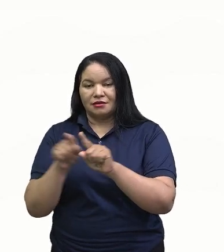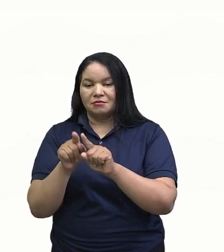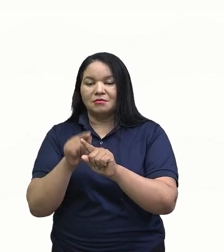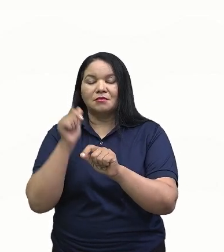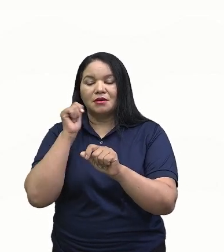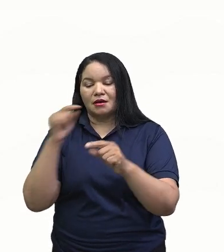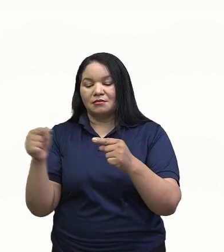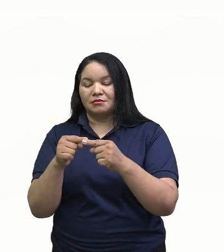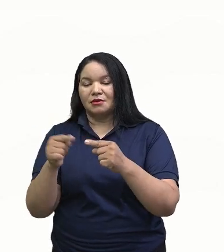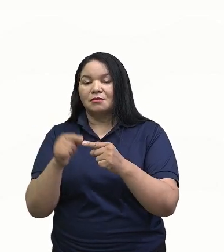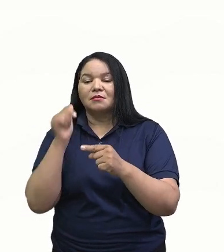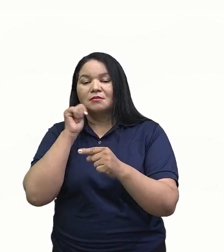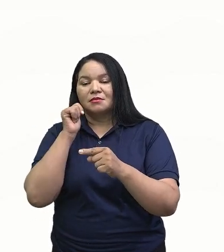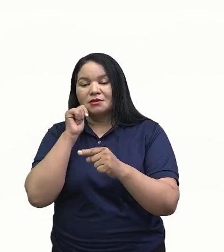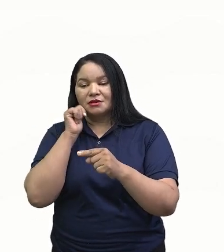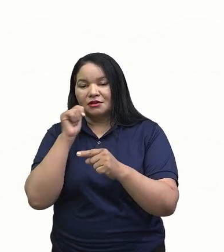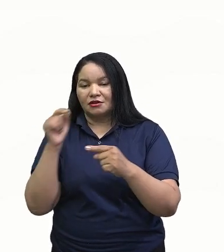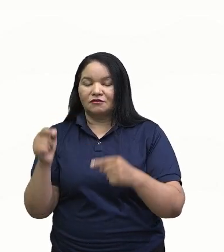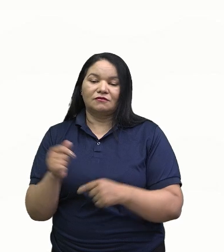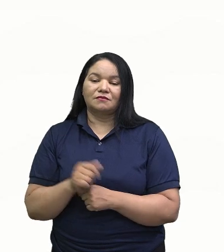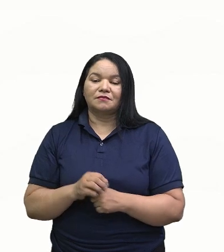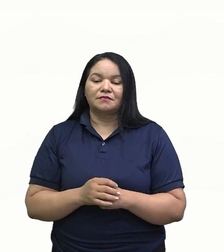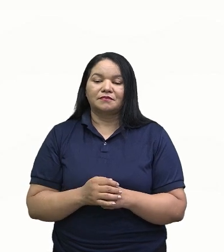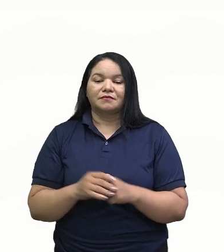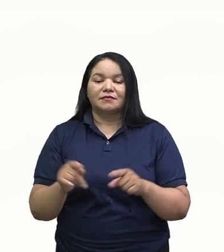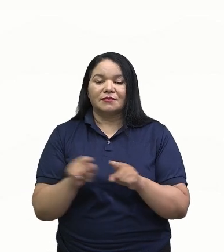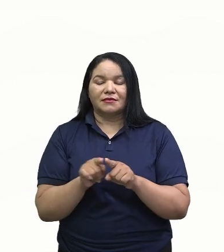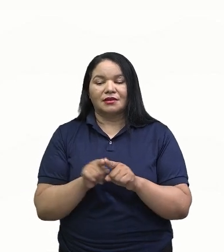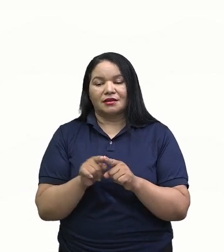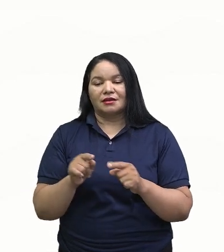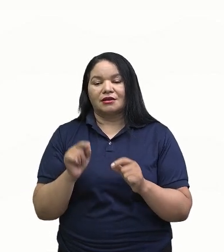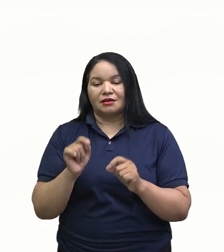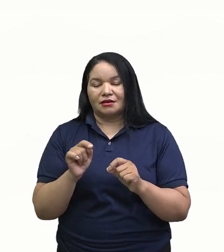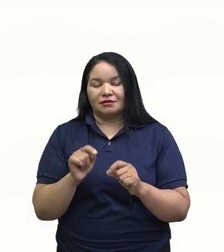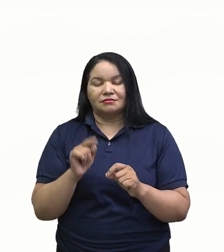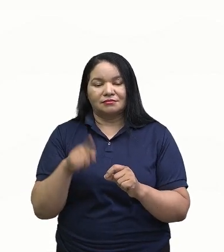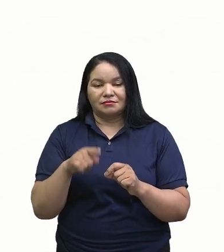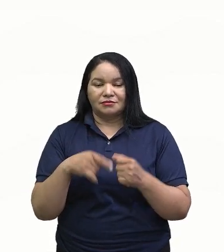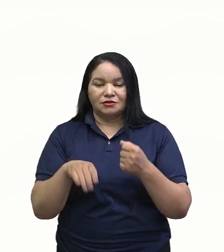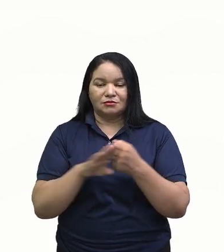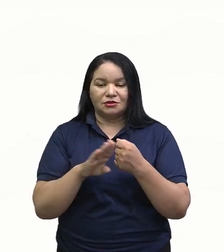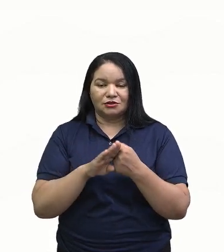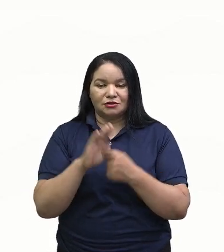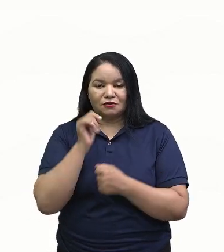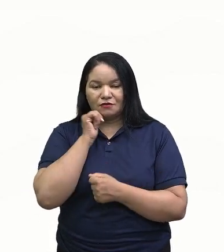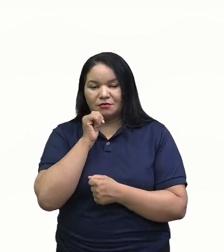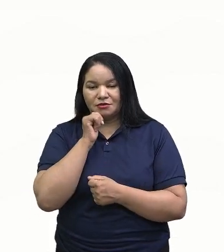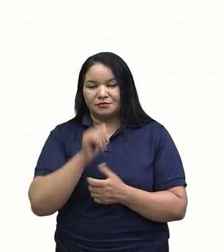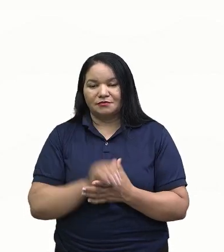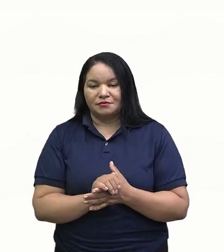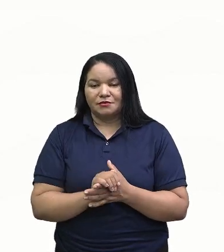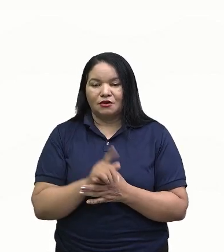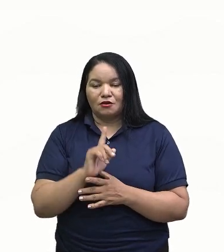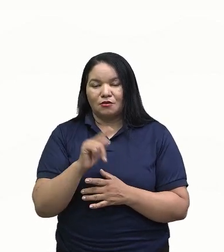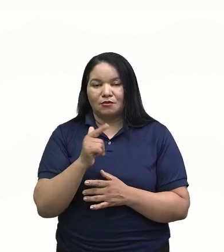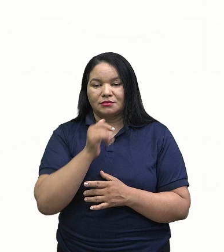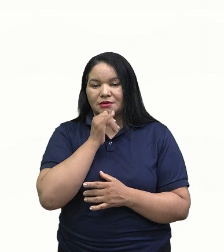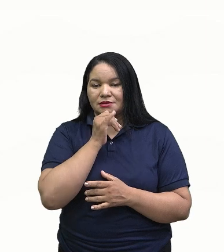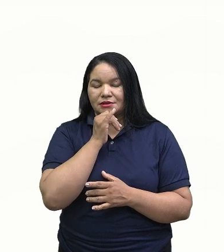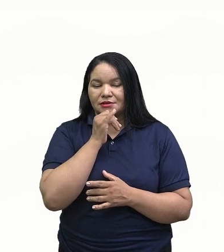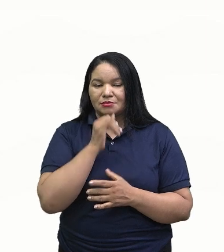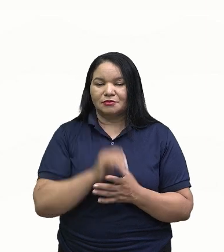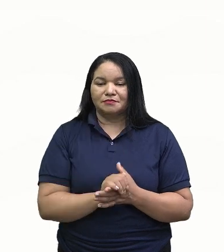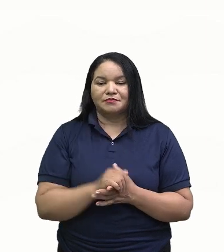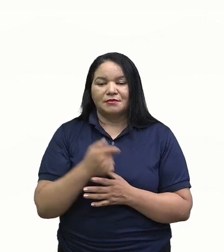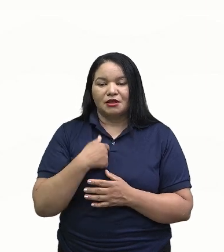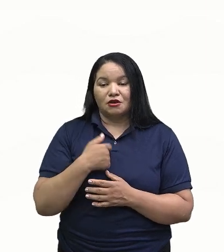feminino, que no caso será um quê? Um substantivo feminino. Vamos ver um exemplo com o verbo ir. Eu vou